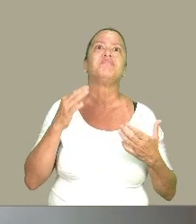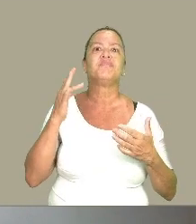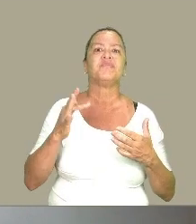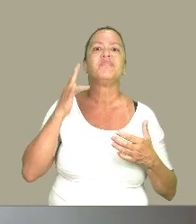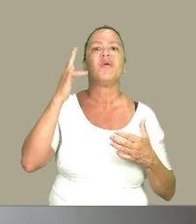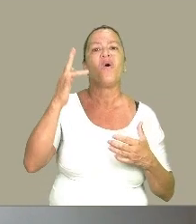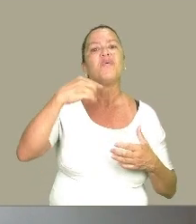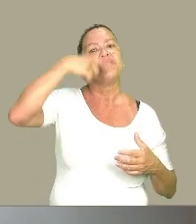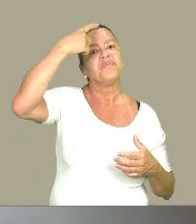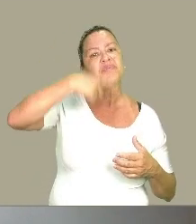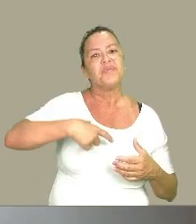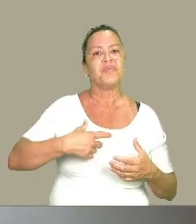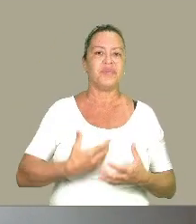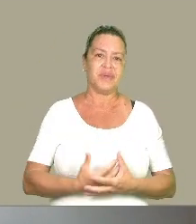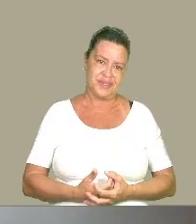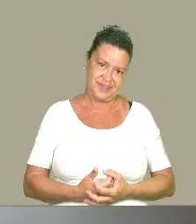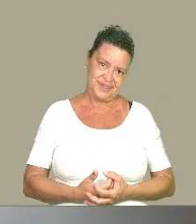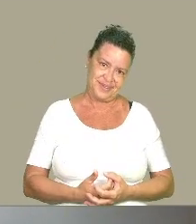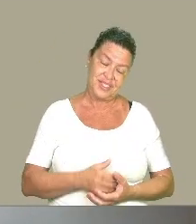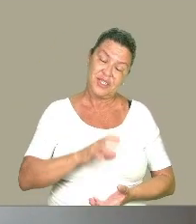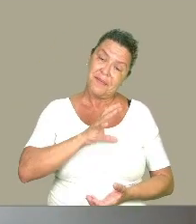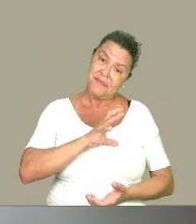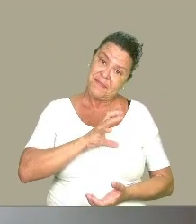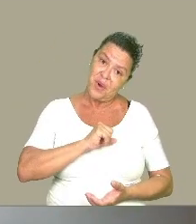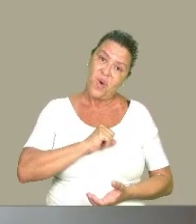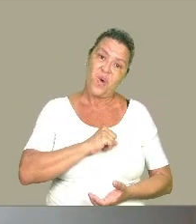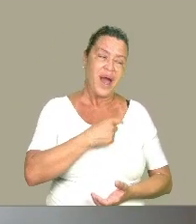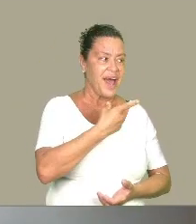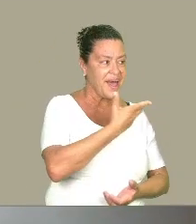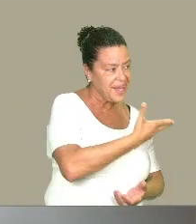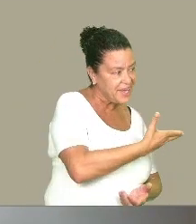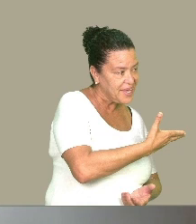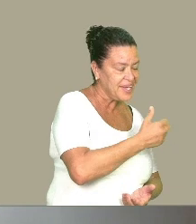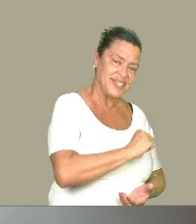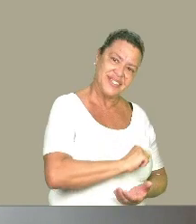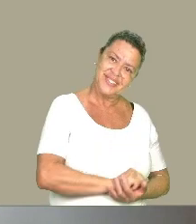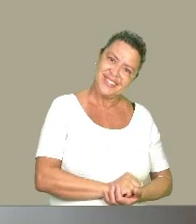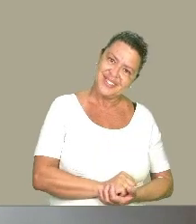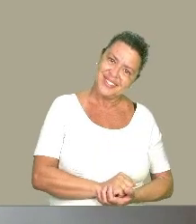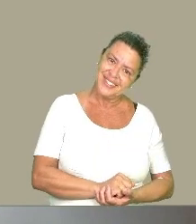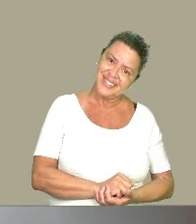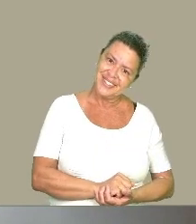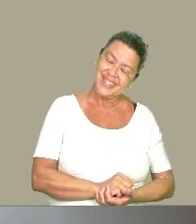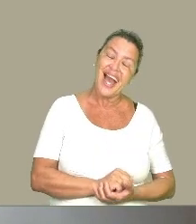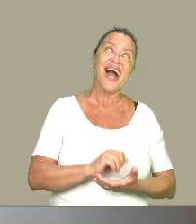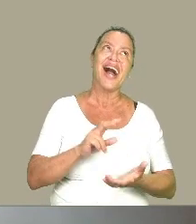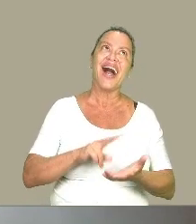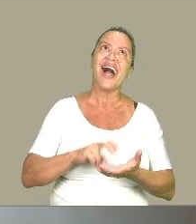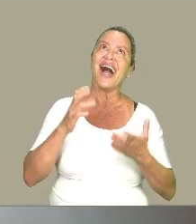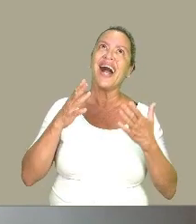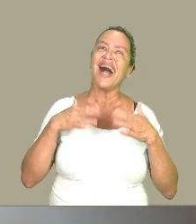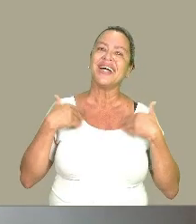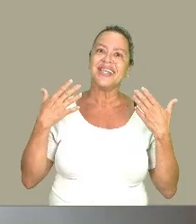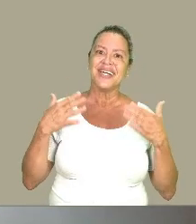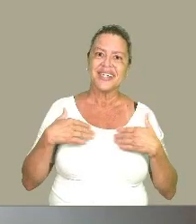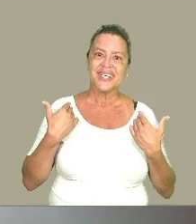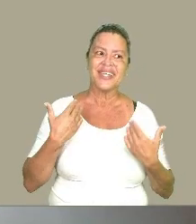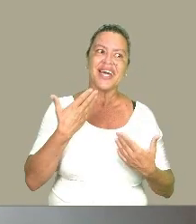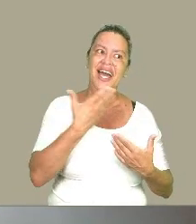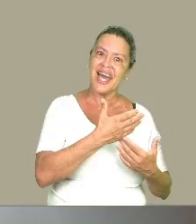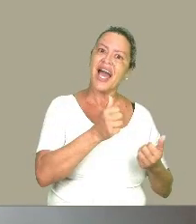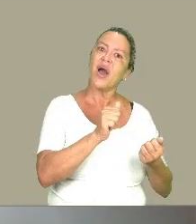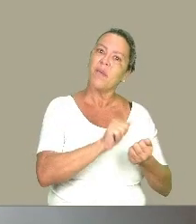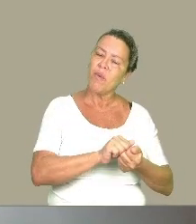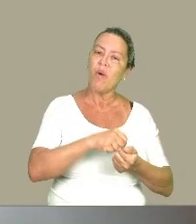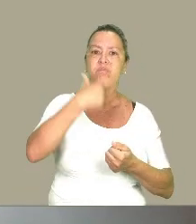uma postura de amor em relação a eles, ter uma postura de alegria, principalmente acompanhada de